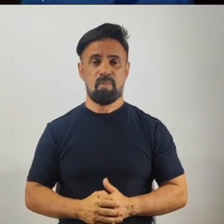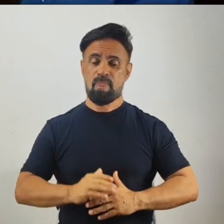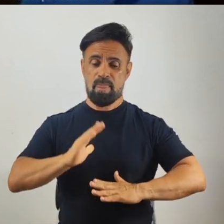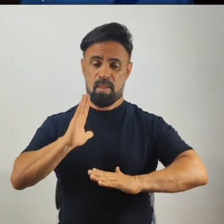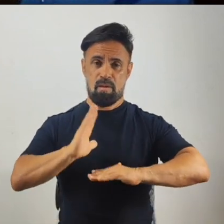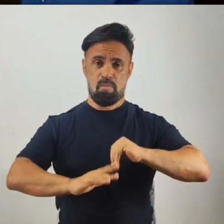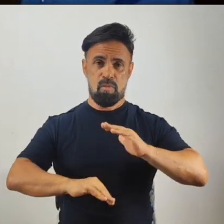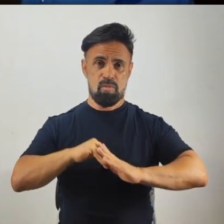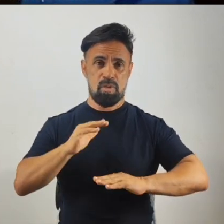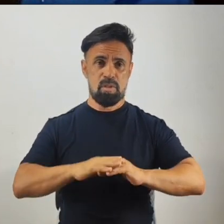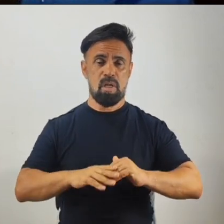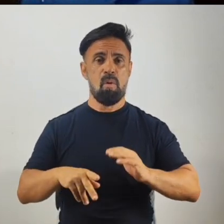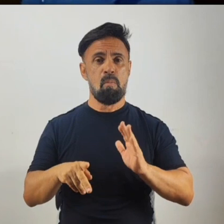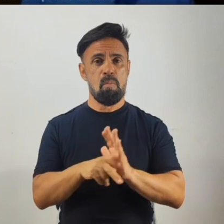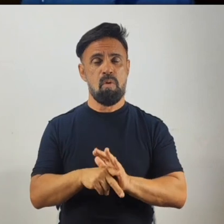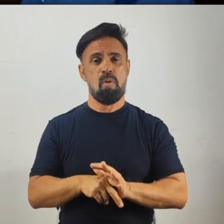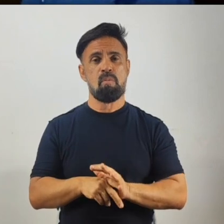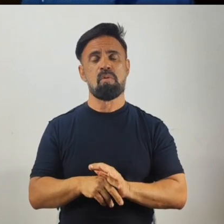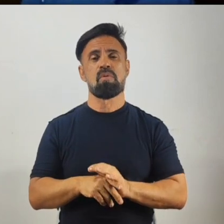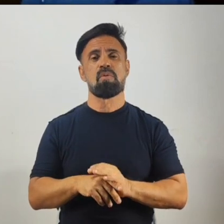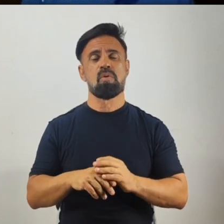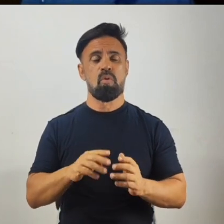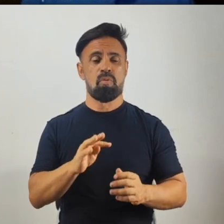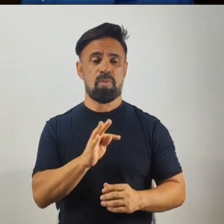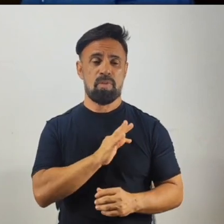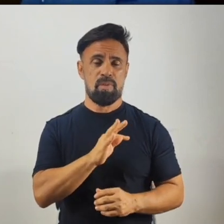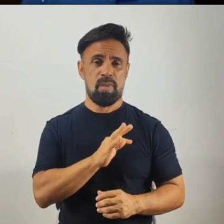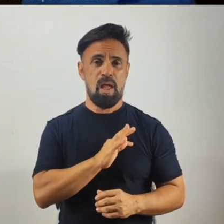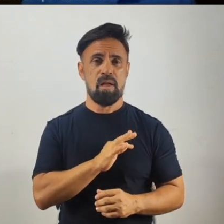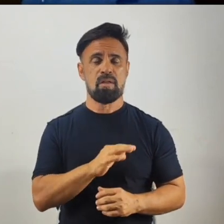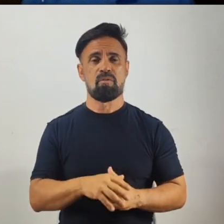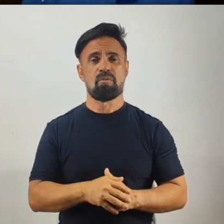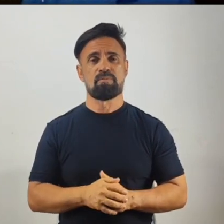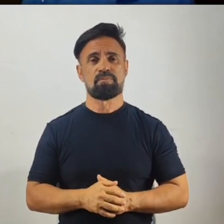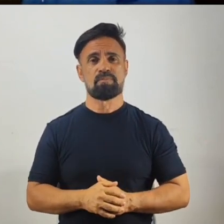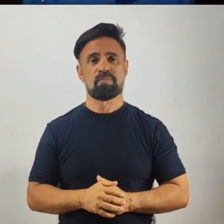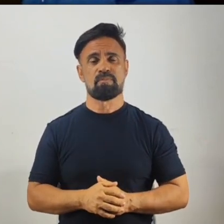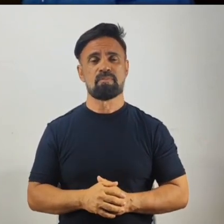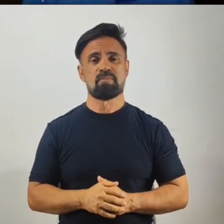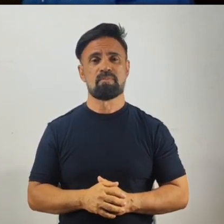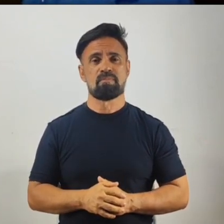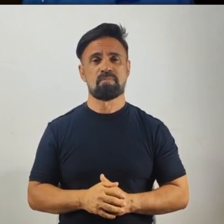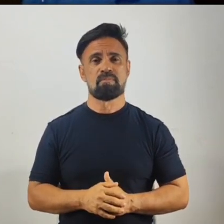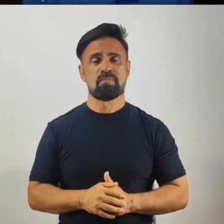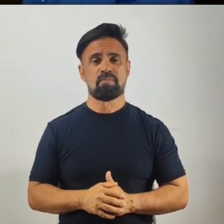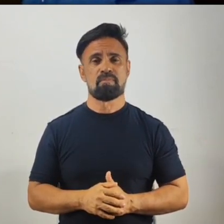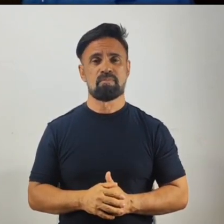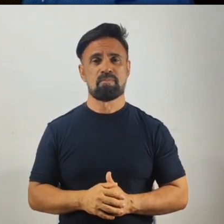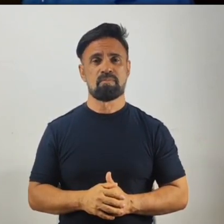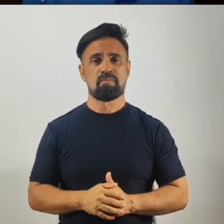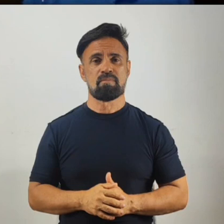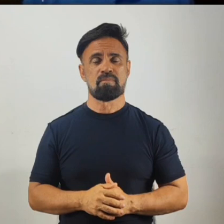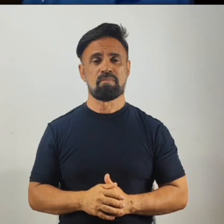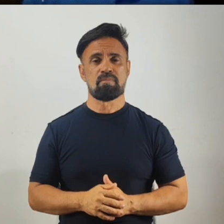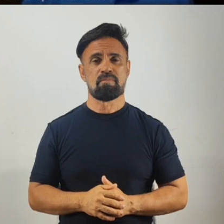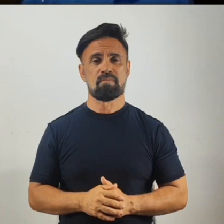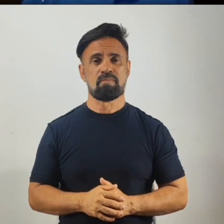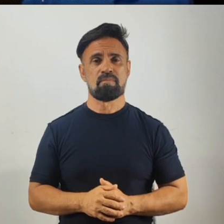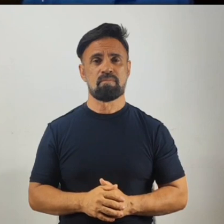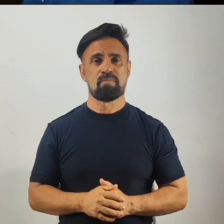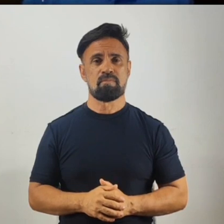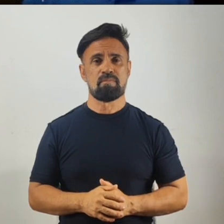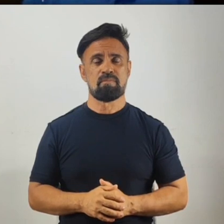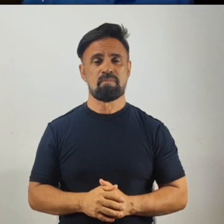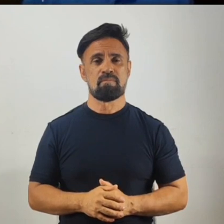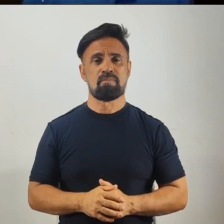pelos processos que são prestados. Esse profissional pode ser o próprio RT ou técnico designado para tal